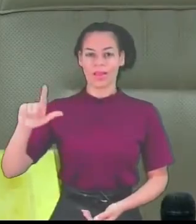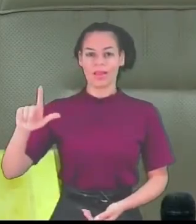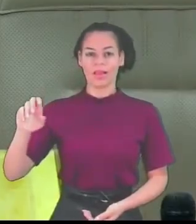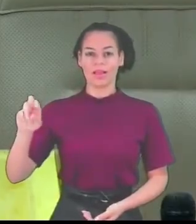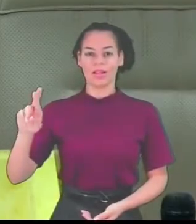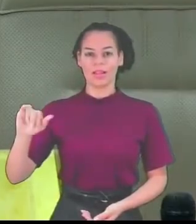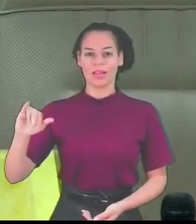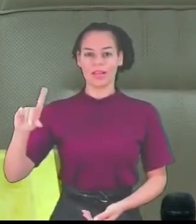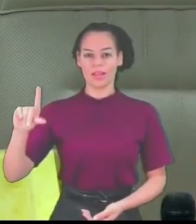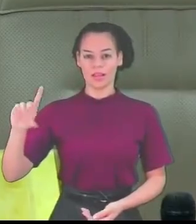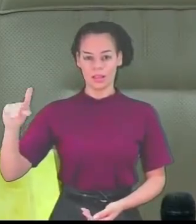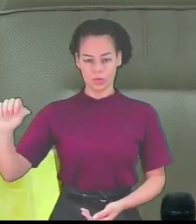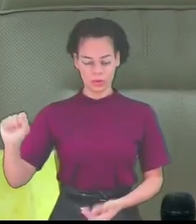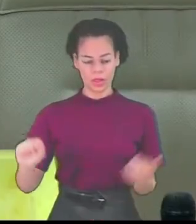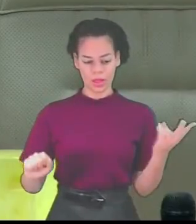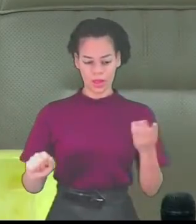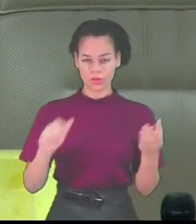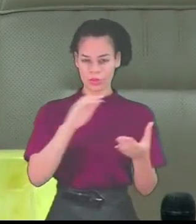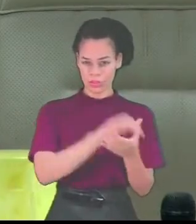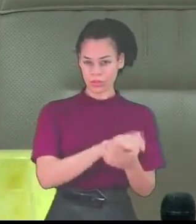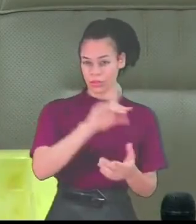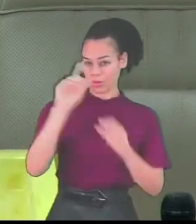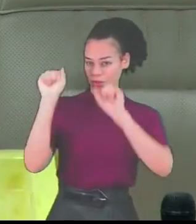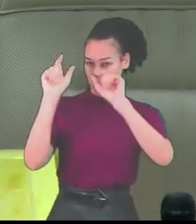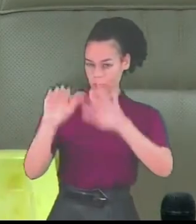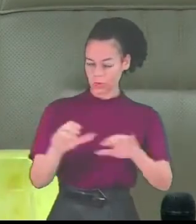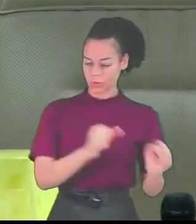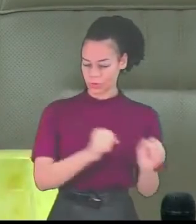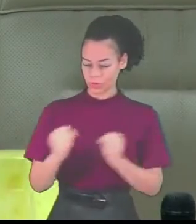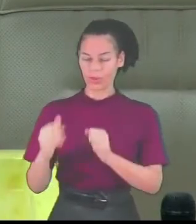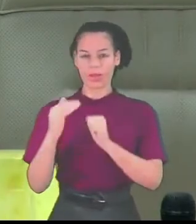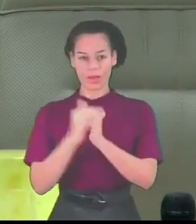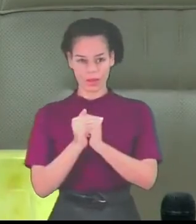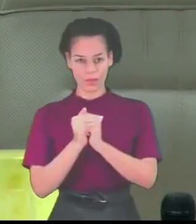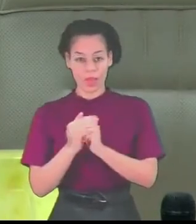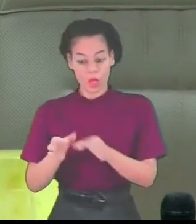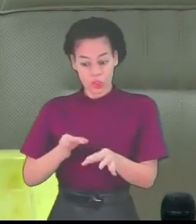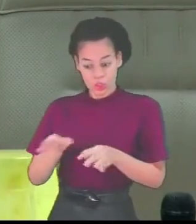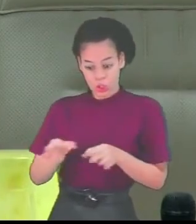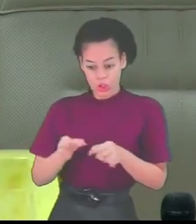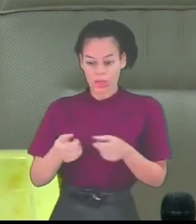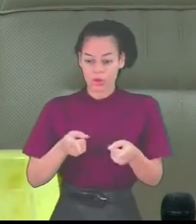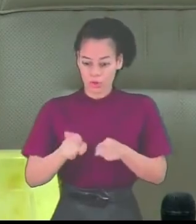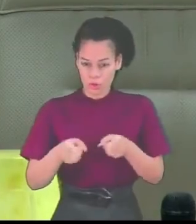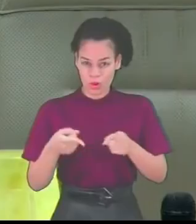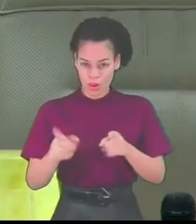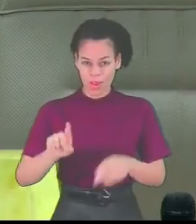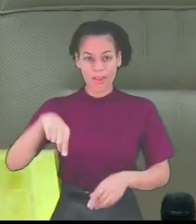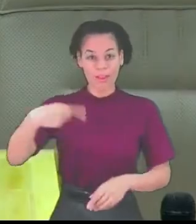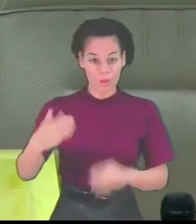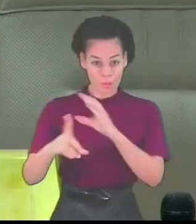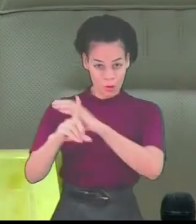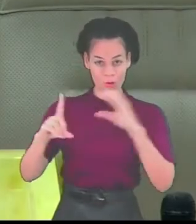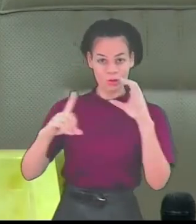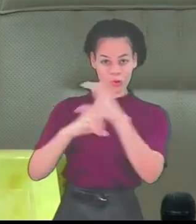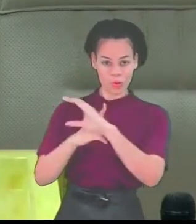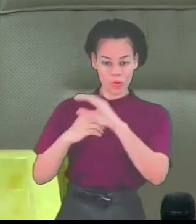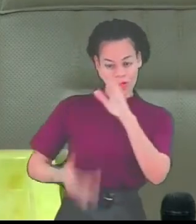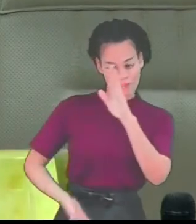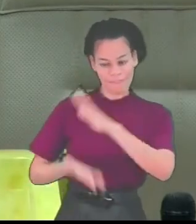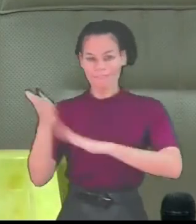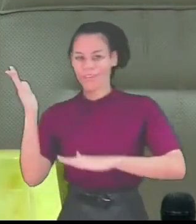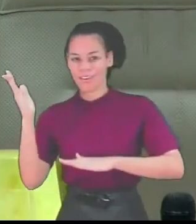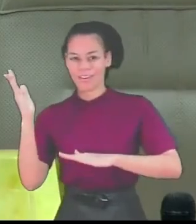monteles Deus abençoe poderosamente Amém vá preparando o churrasco após o culto a gente parte para Caxias do Sul